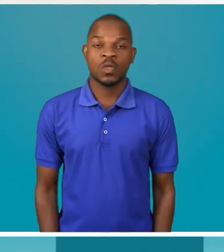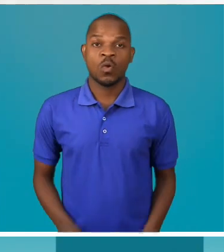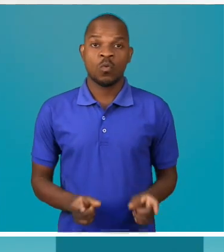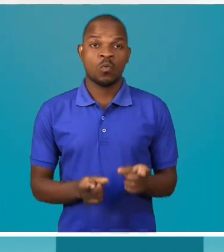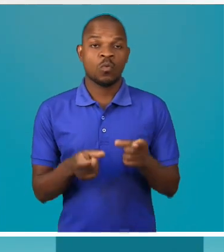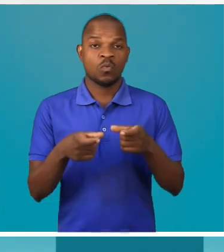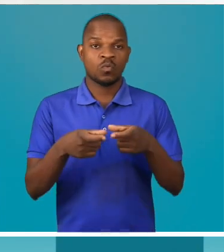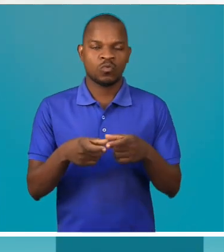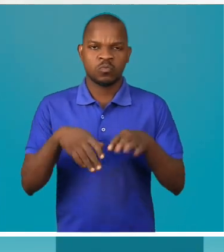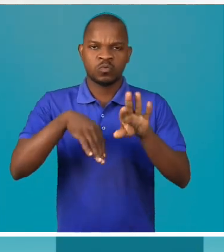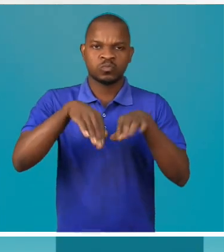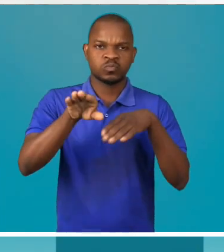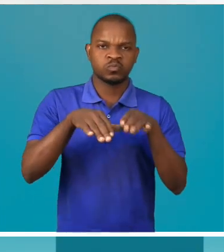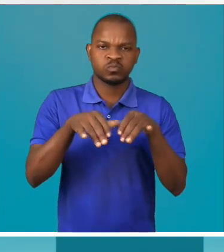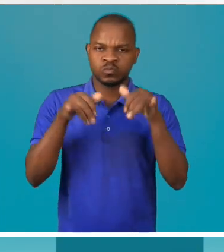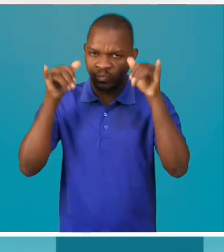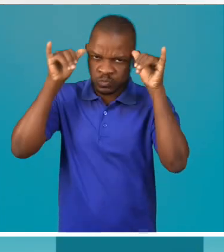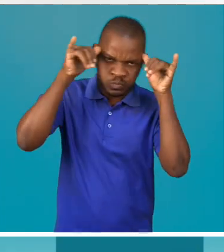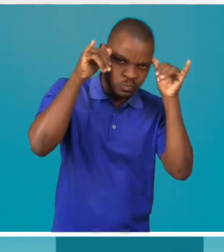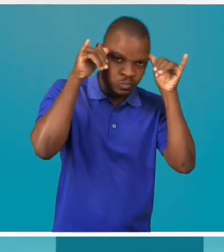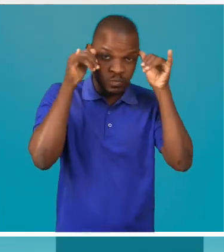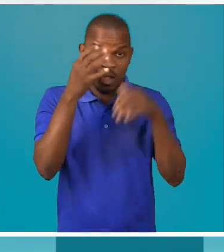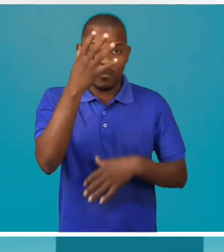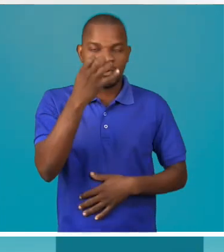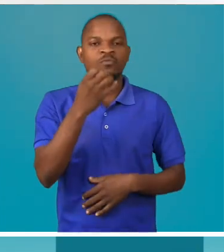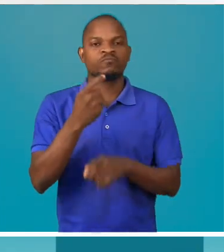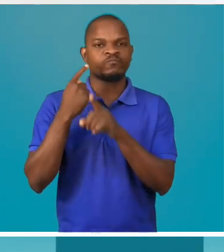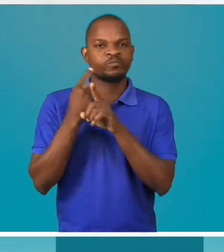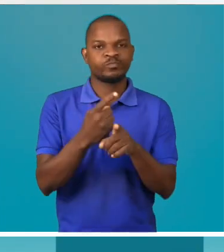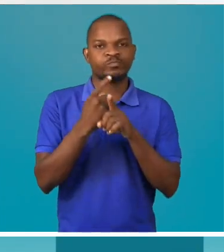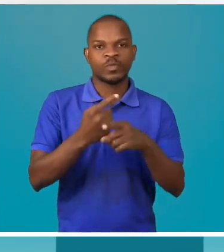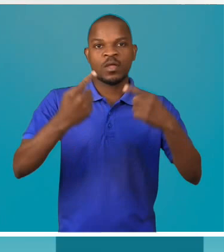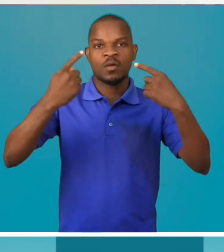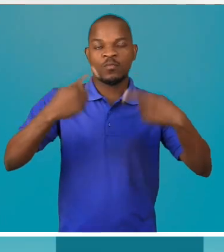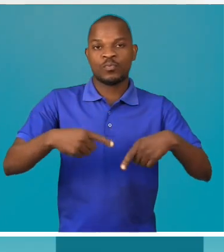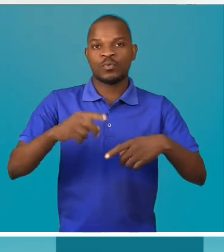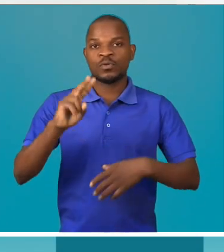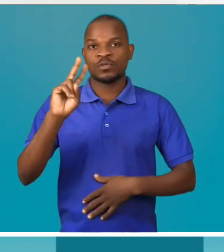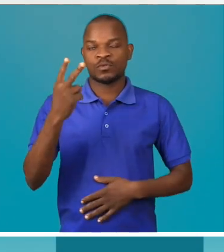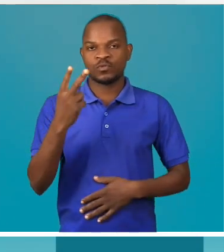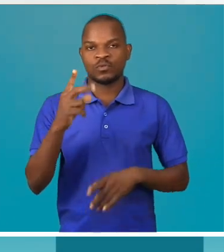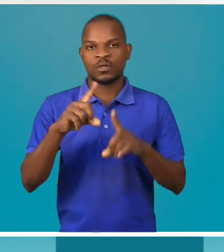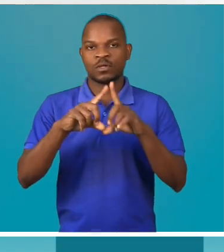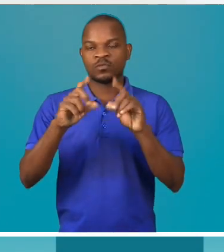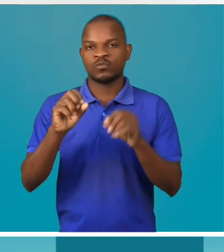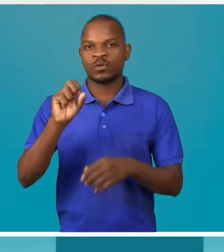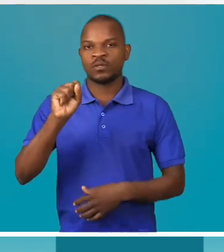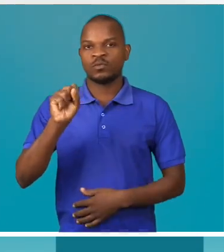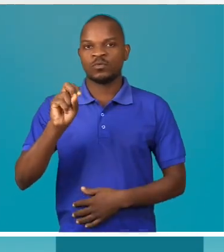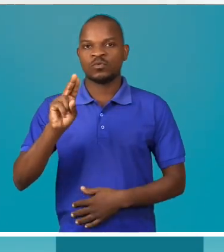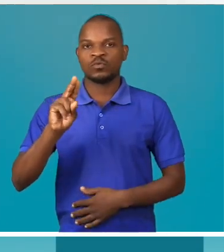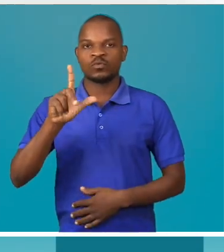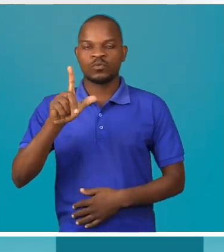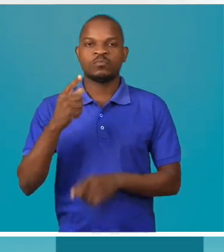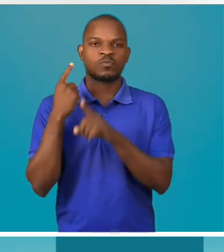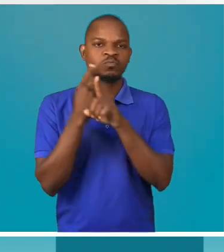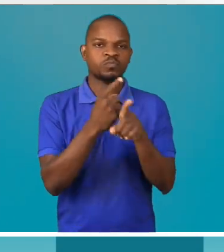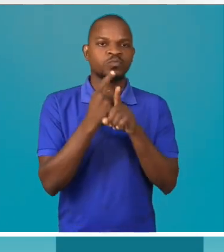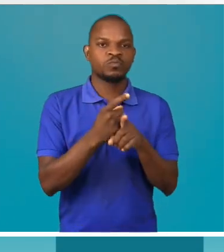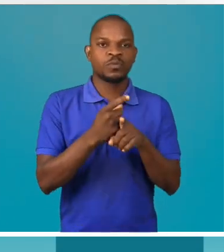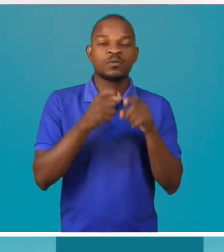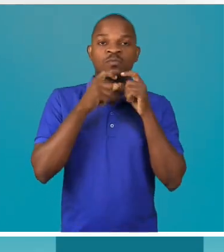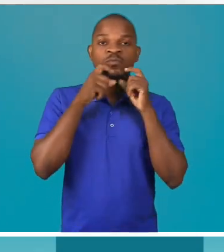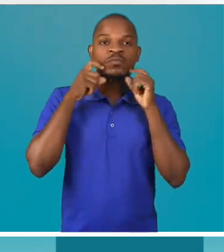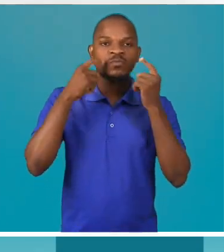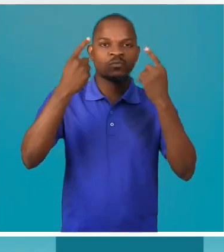A associação Black Bulls disputa o campeonato da 2ª Divisão de Hora Zona Sul, que dá acesso ao Moçambola